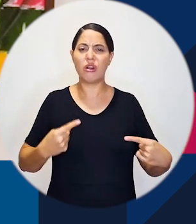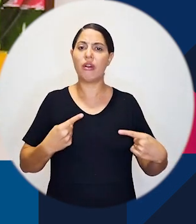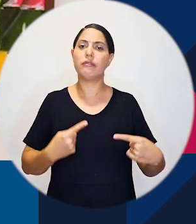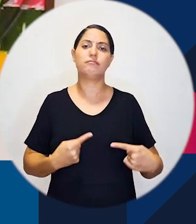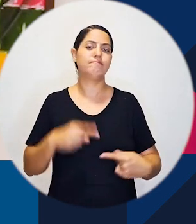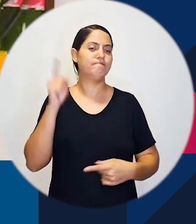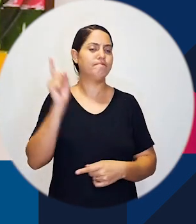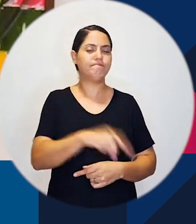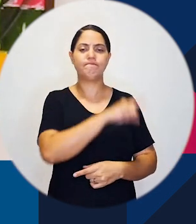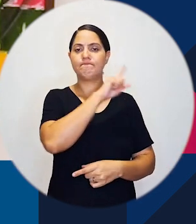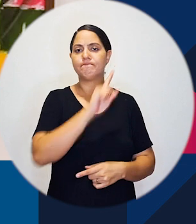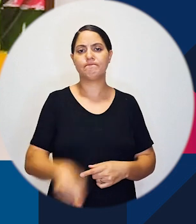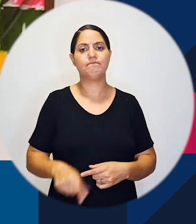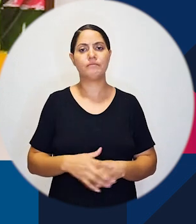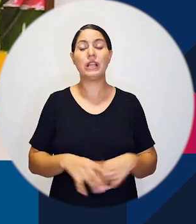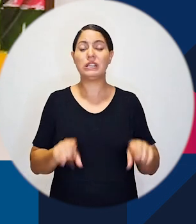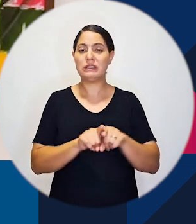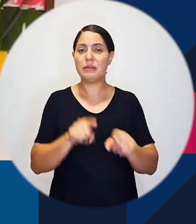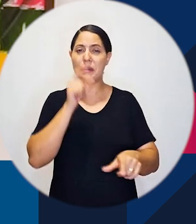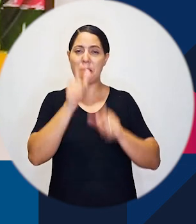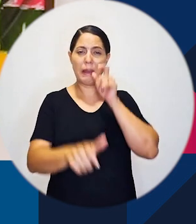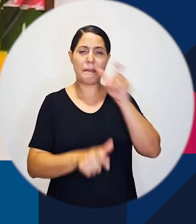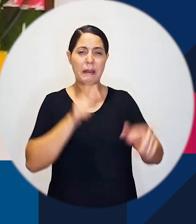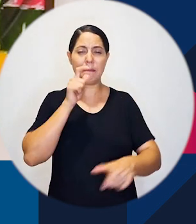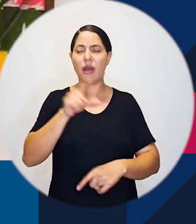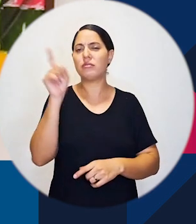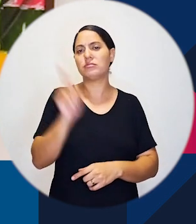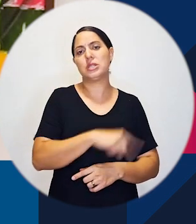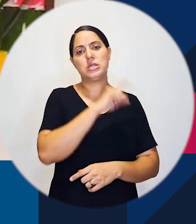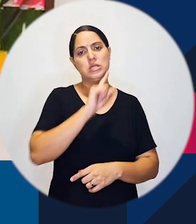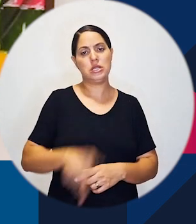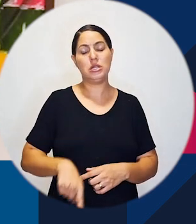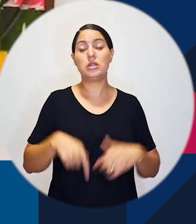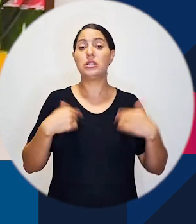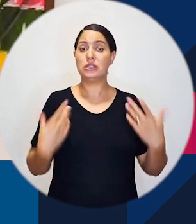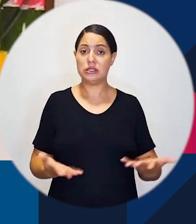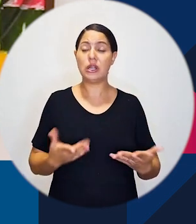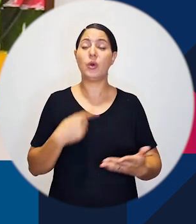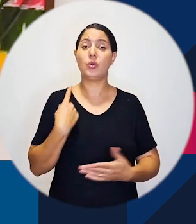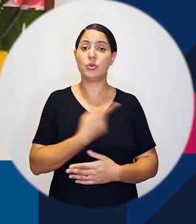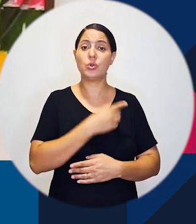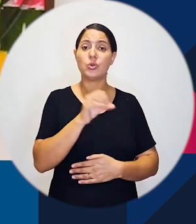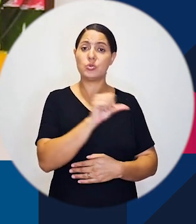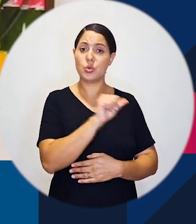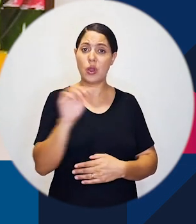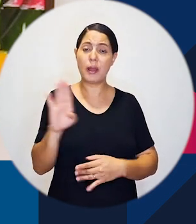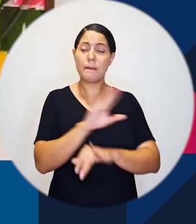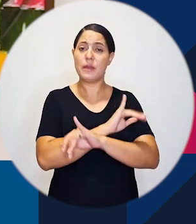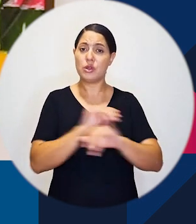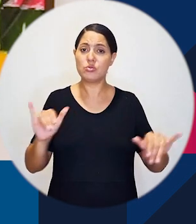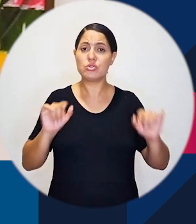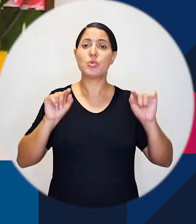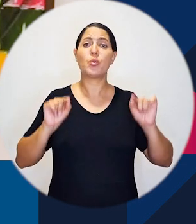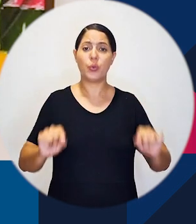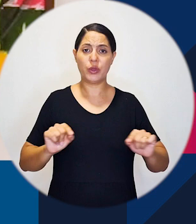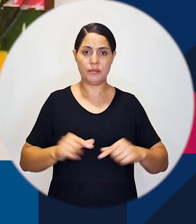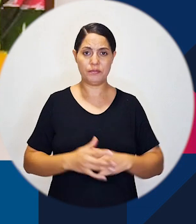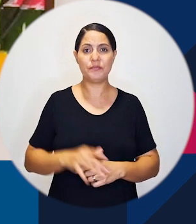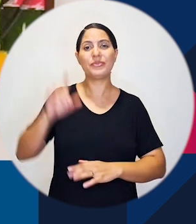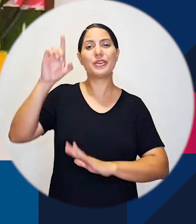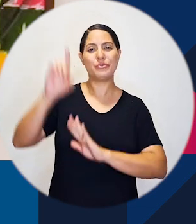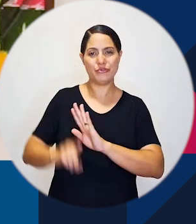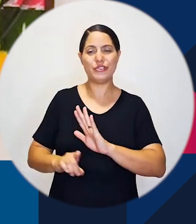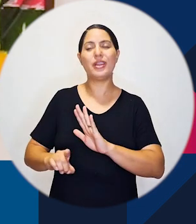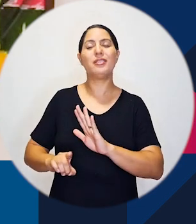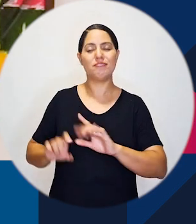a desinformação e também os xingamentos. A Ordem reafirma também o seu compromisso inegociável com